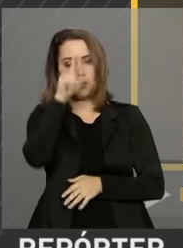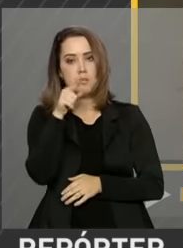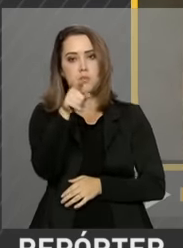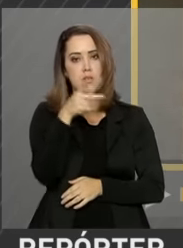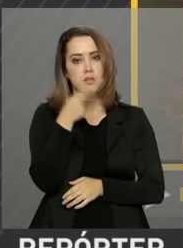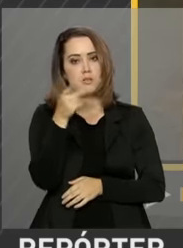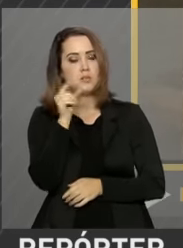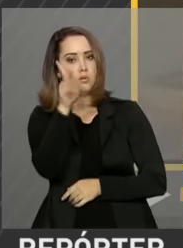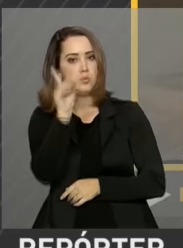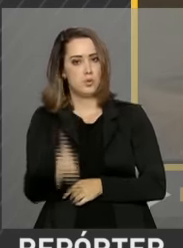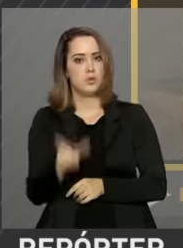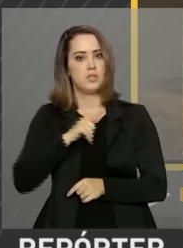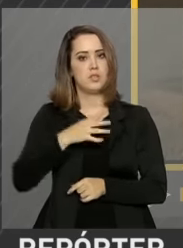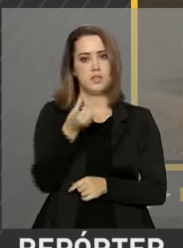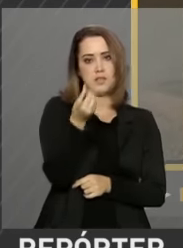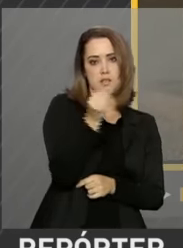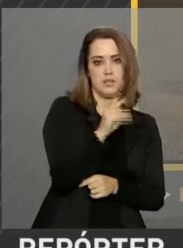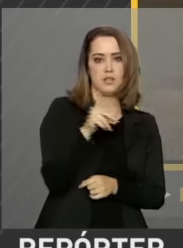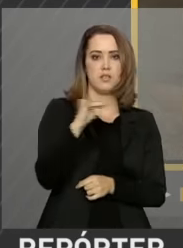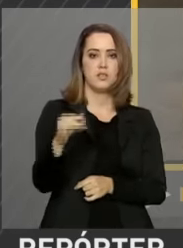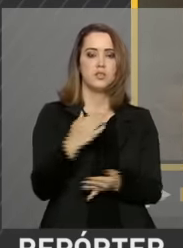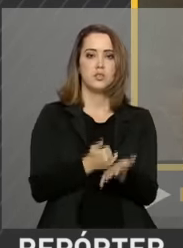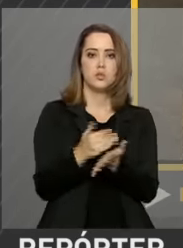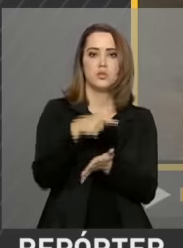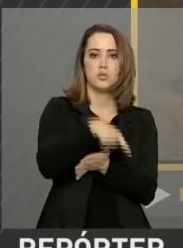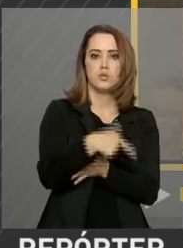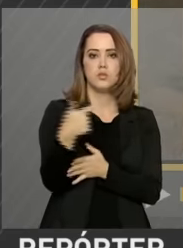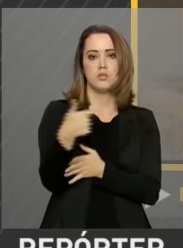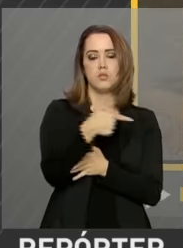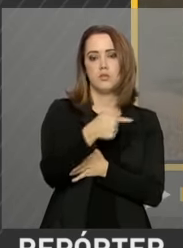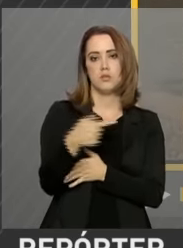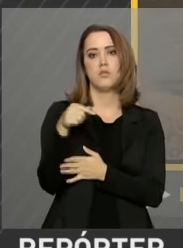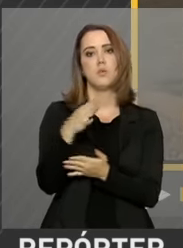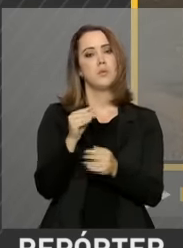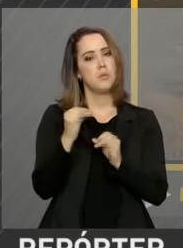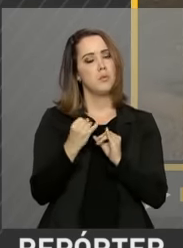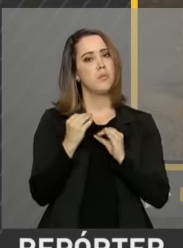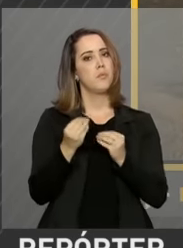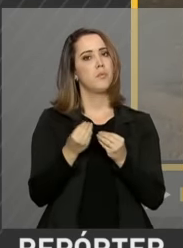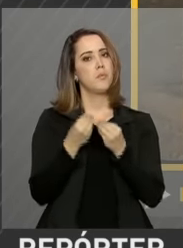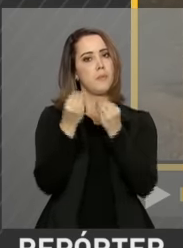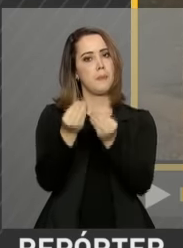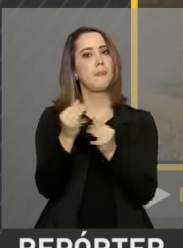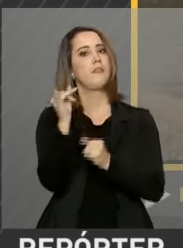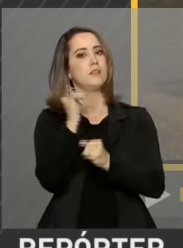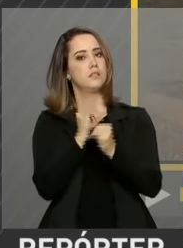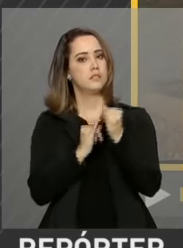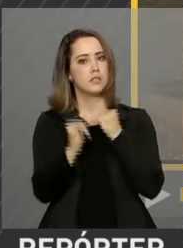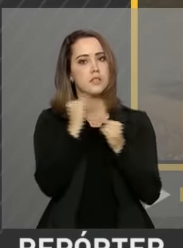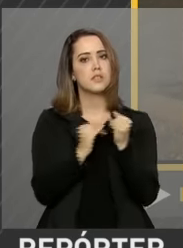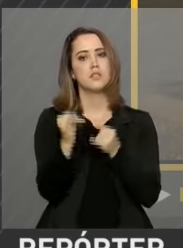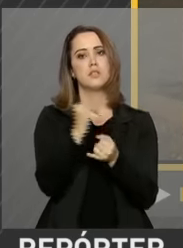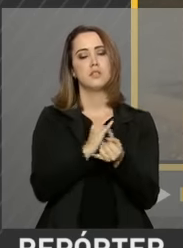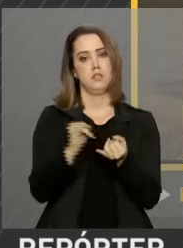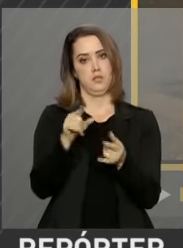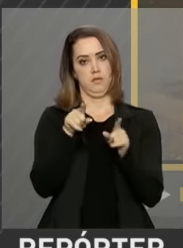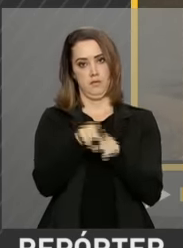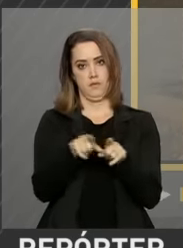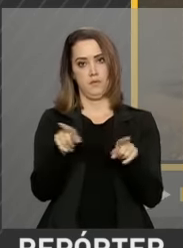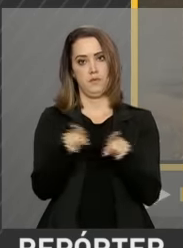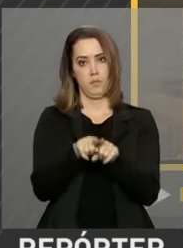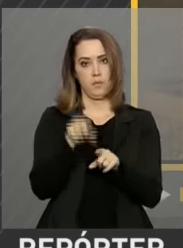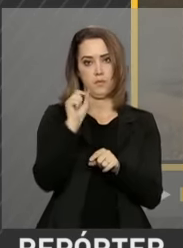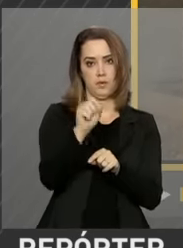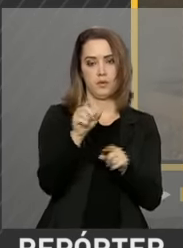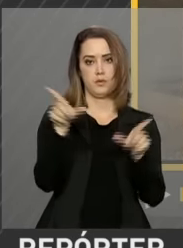escolas TM 60 dias a contar desta segunda-feira dia 27 para fornecer as informações pro Censo escolar 2016 o endereço